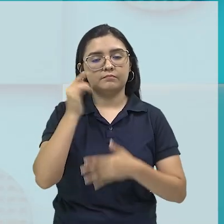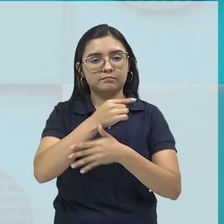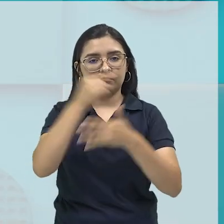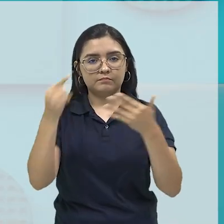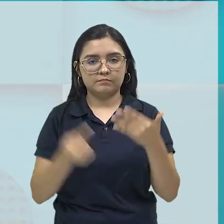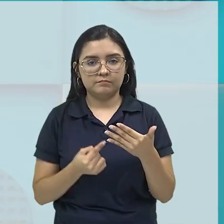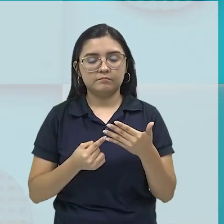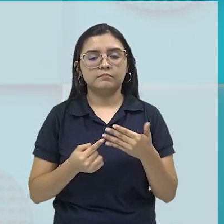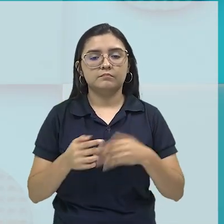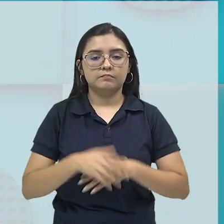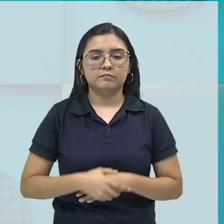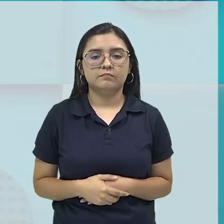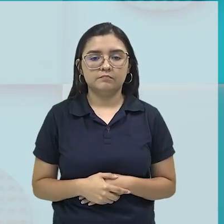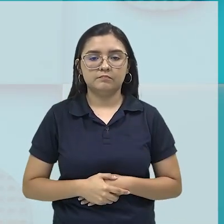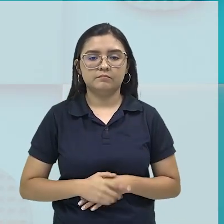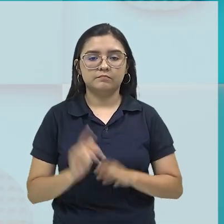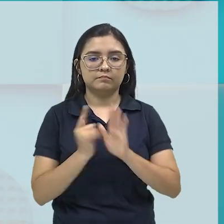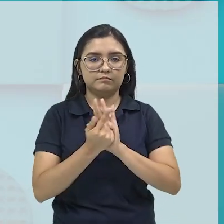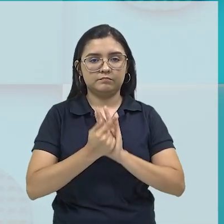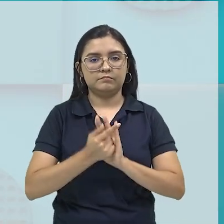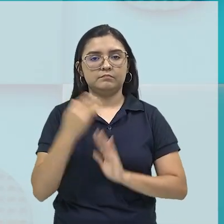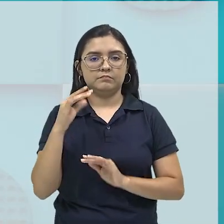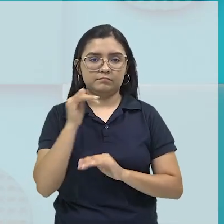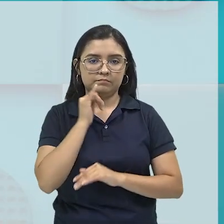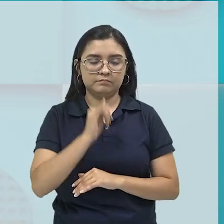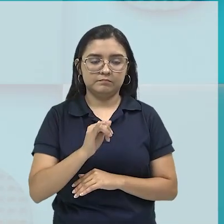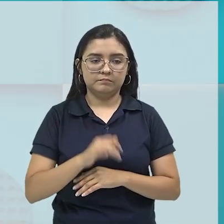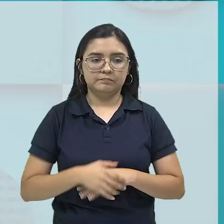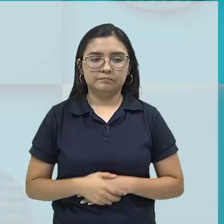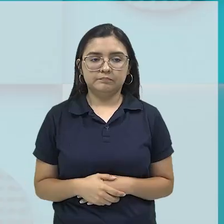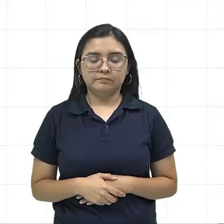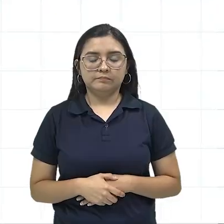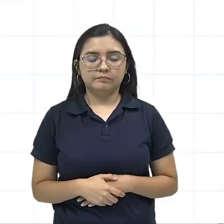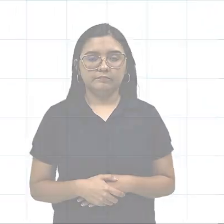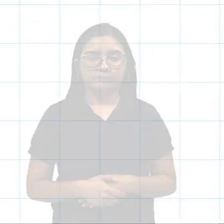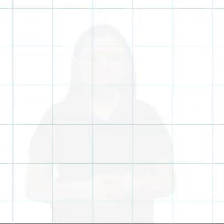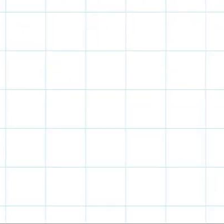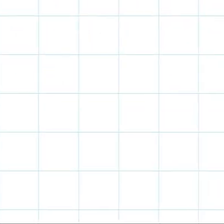esses itens nos gêneros de divulgação científica. Vamos à nossa aula.